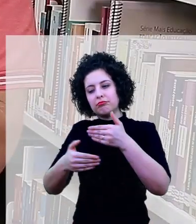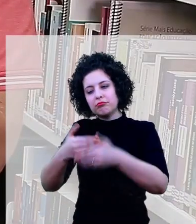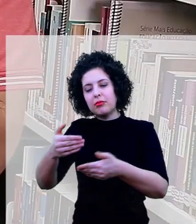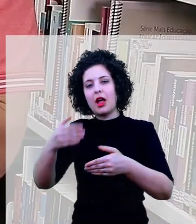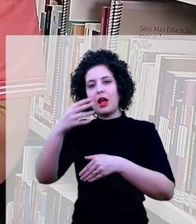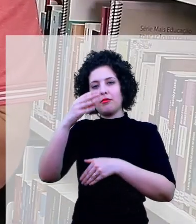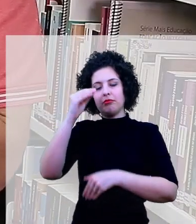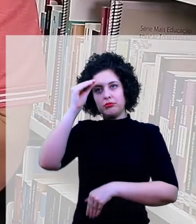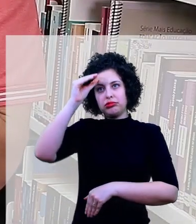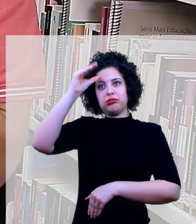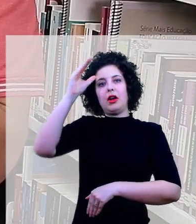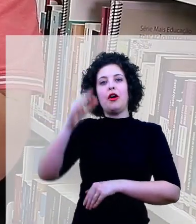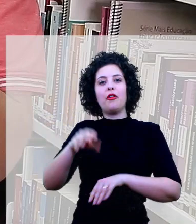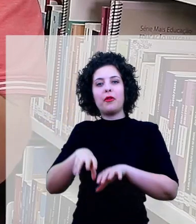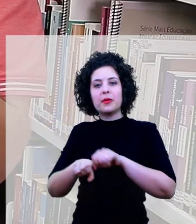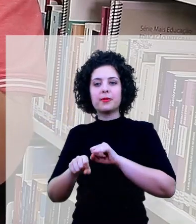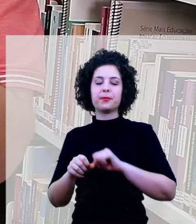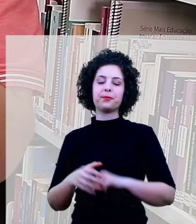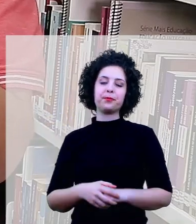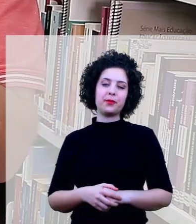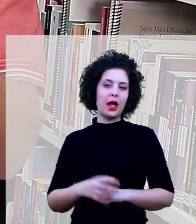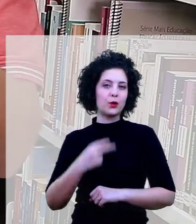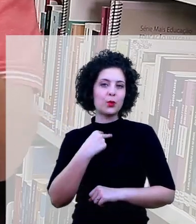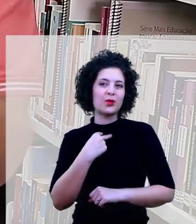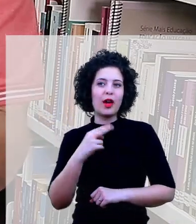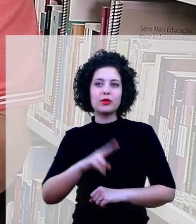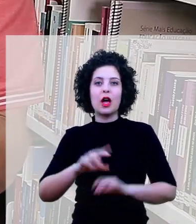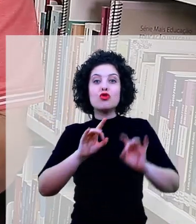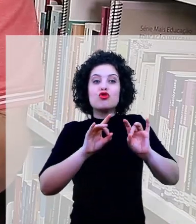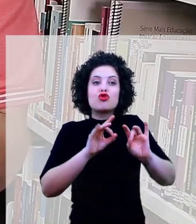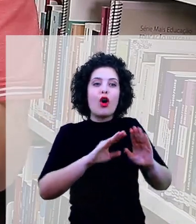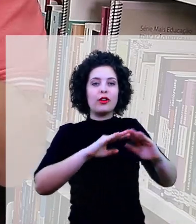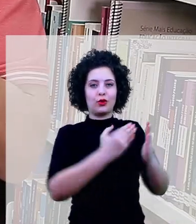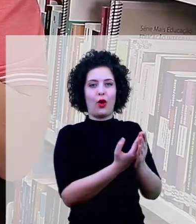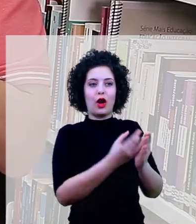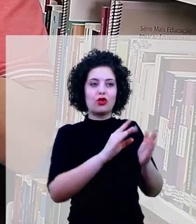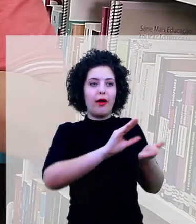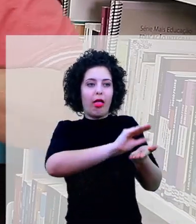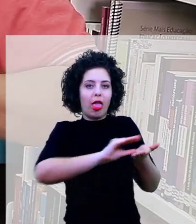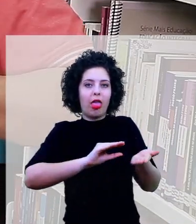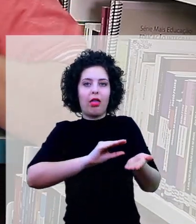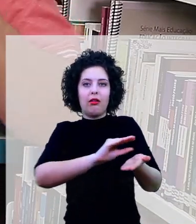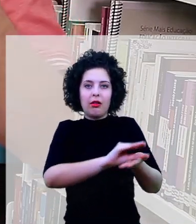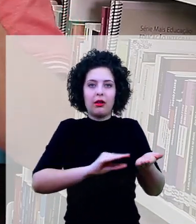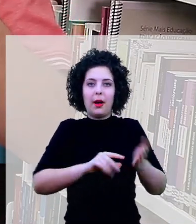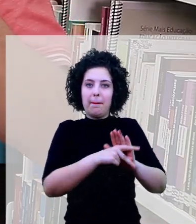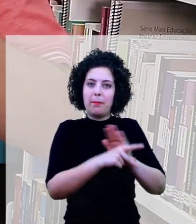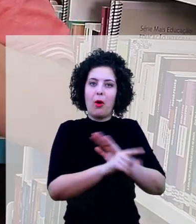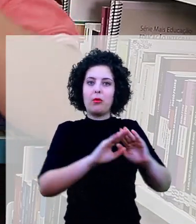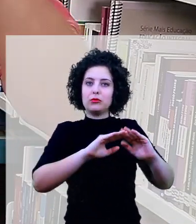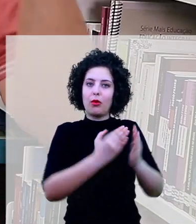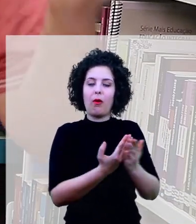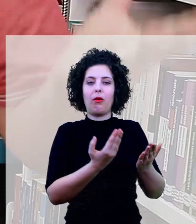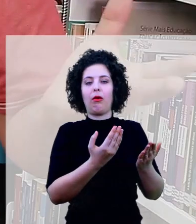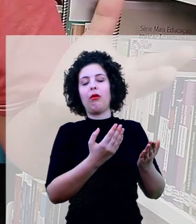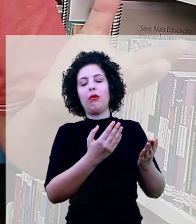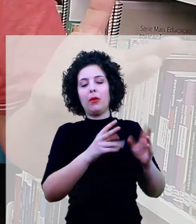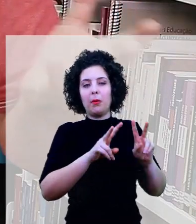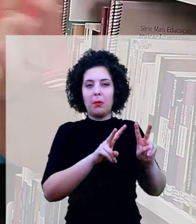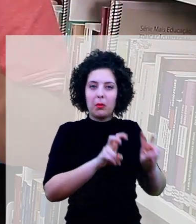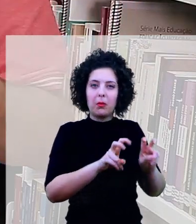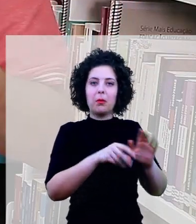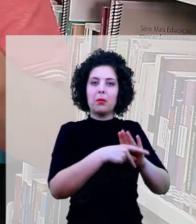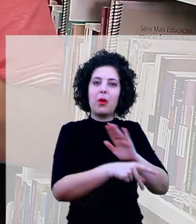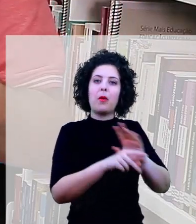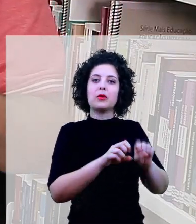isso provavelmente não é possível utilizando-se apenas da escola. Então, numa perspectiva de formação